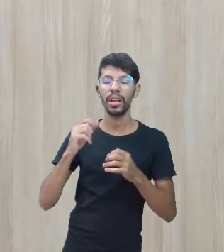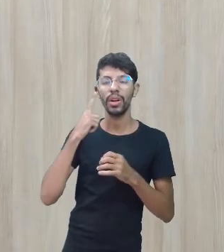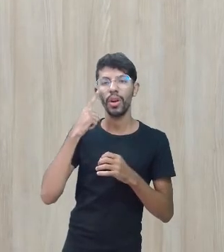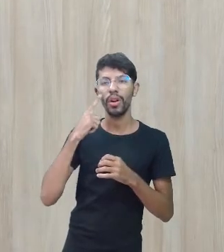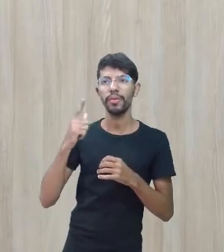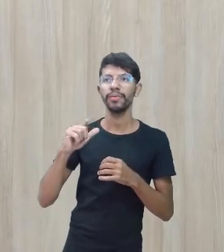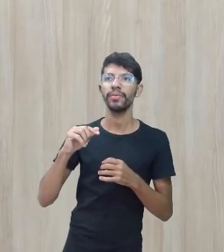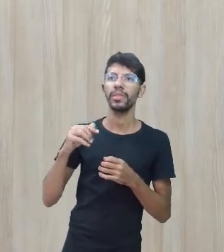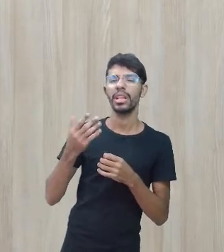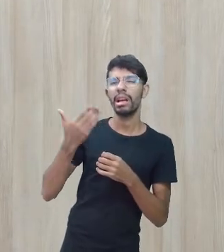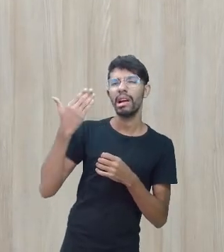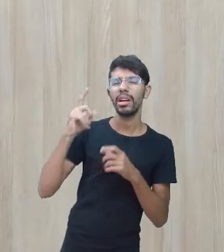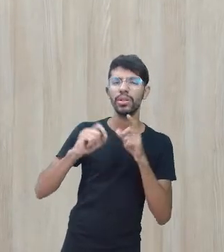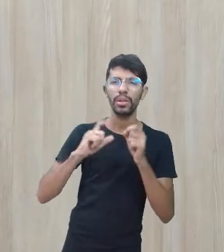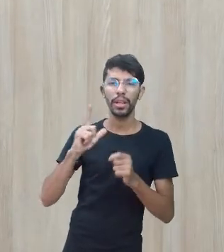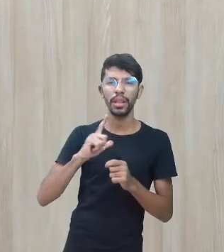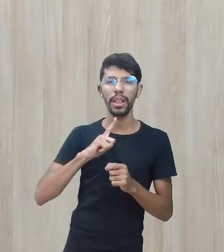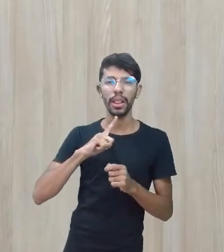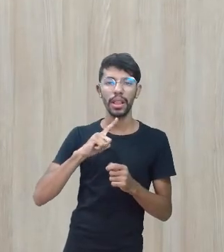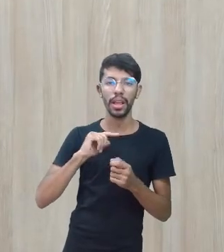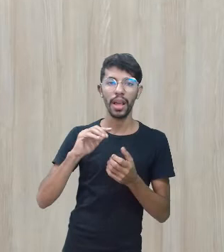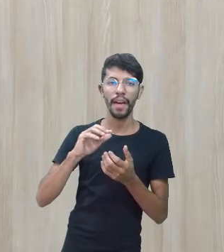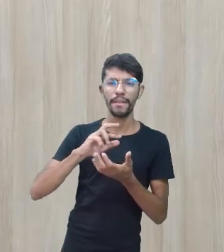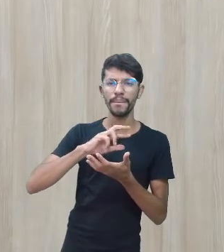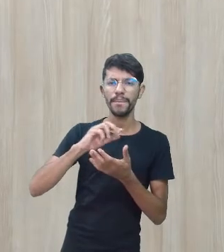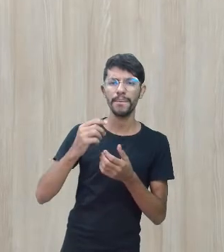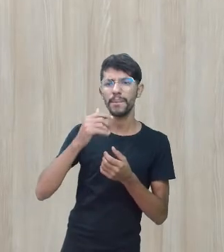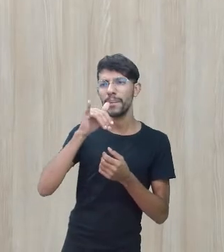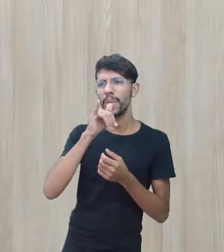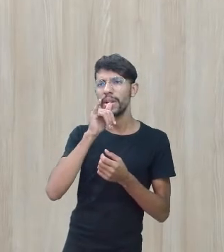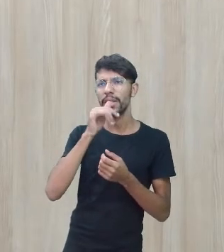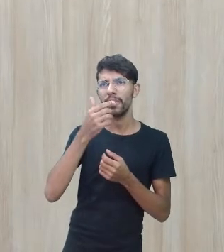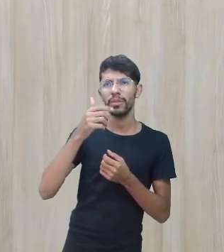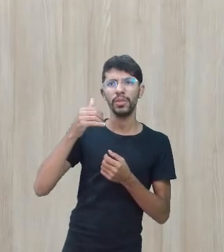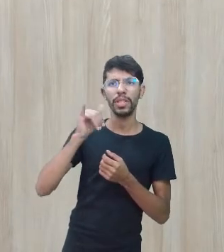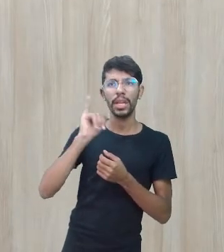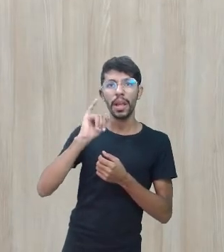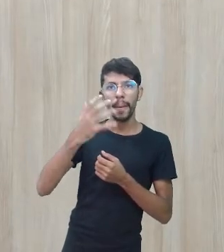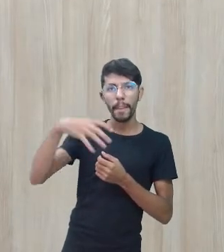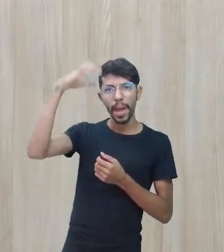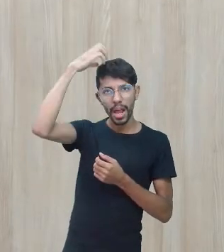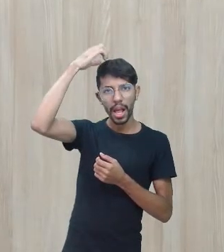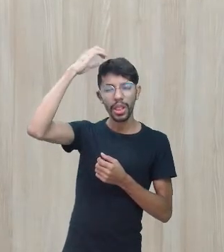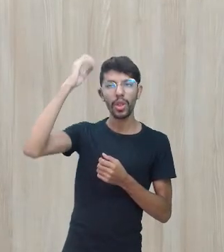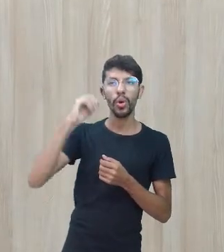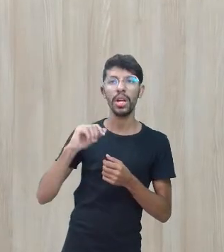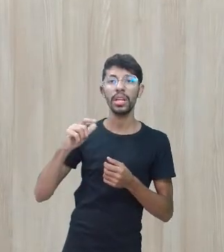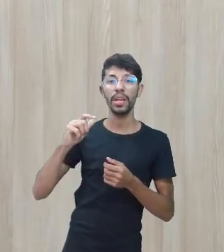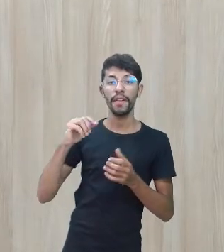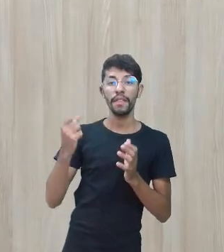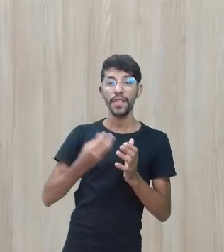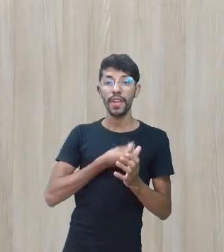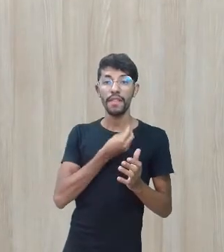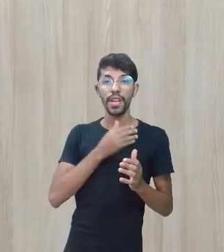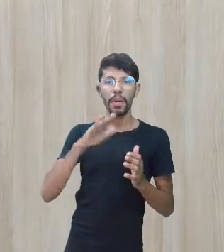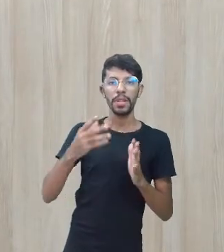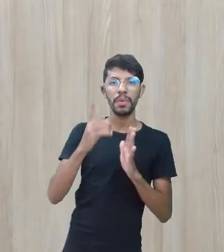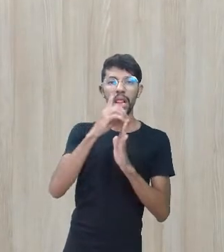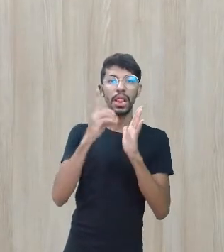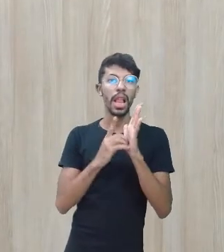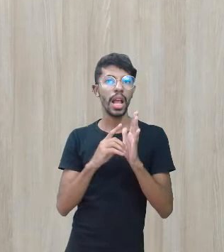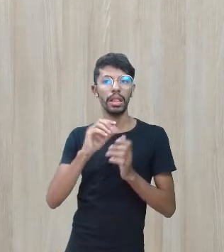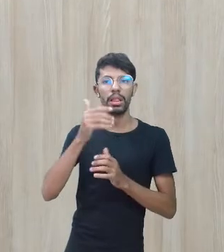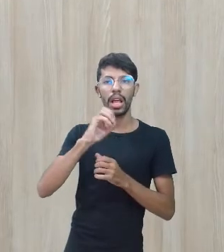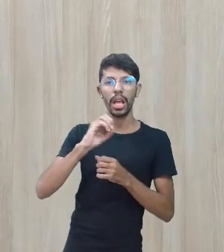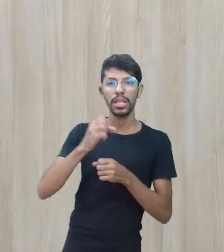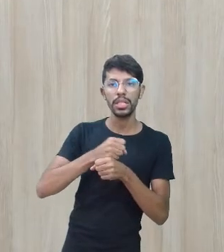passavam décadas no poder, até morrer. Mas, por volta do século III, nesse momento que Roma